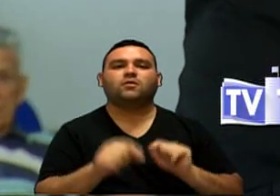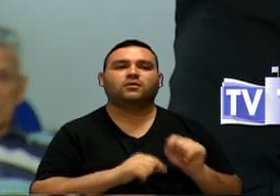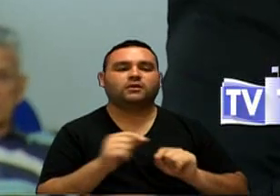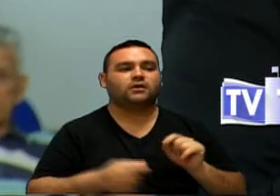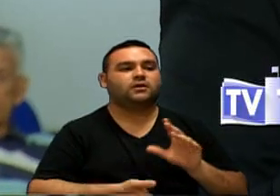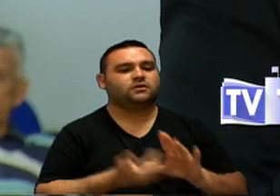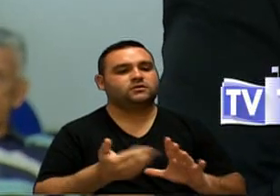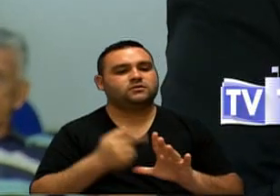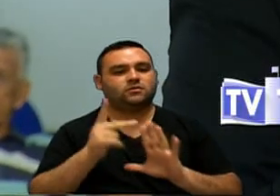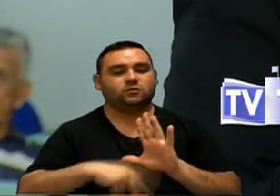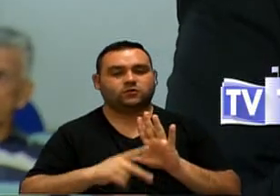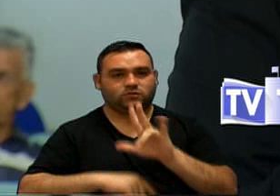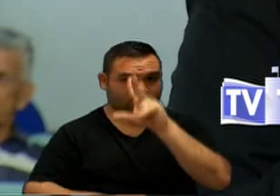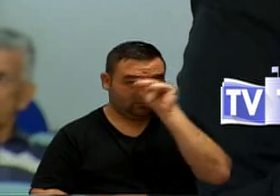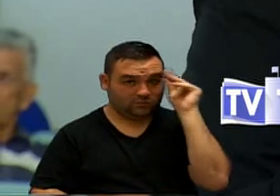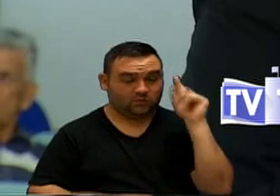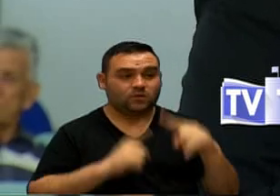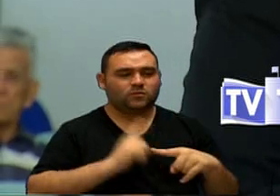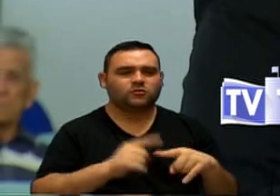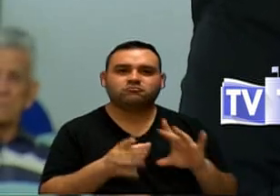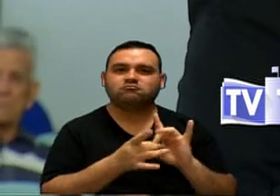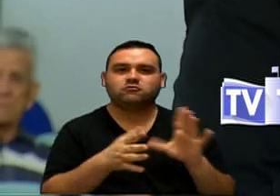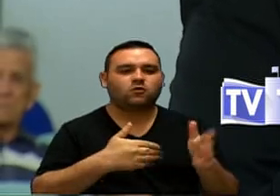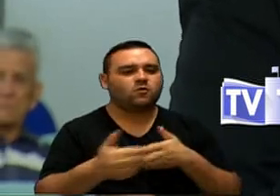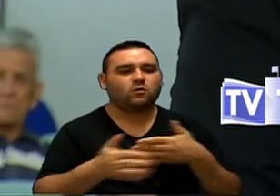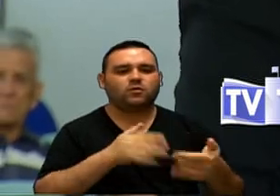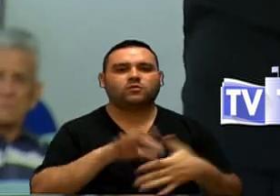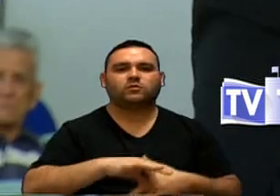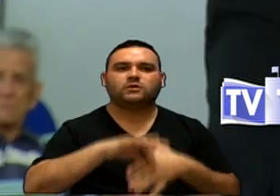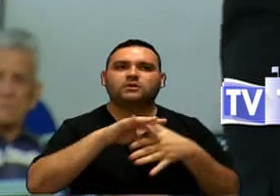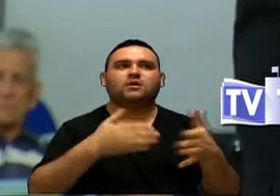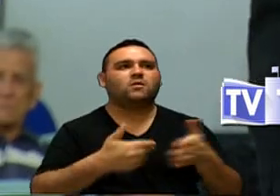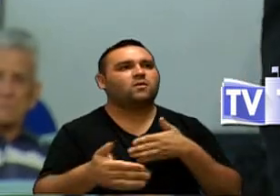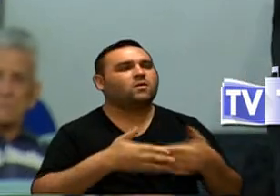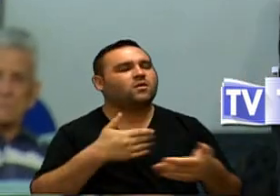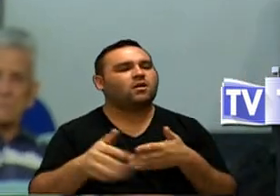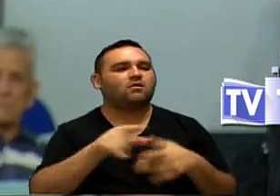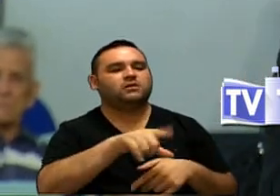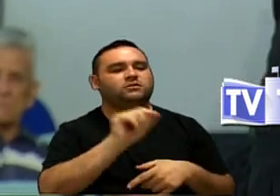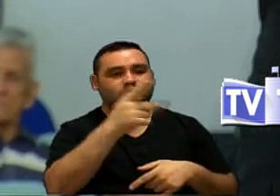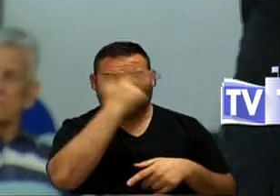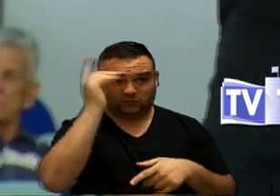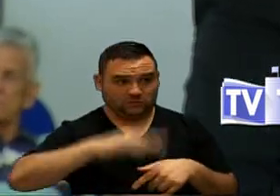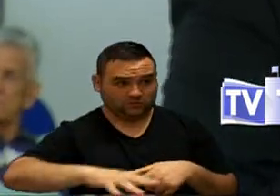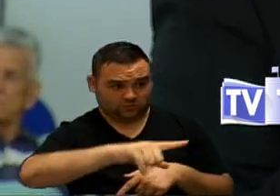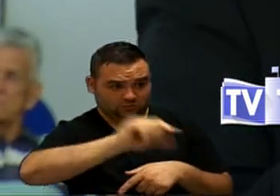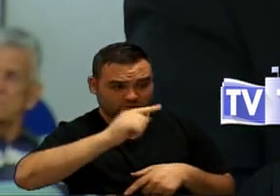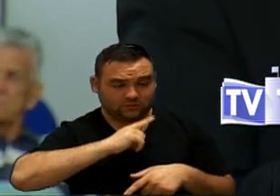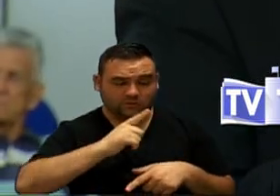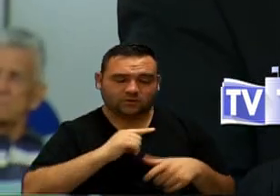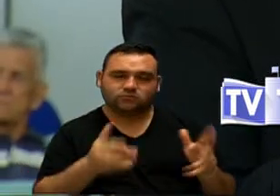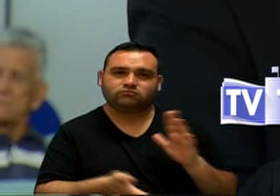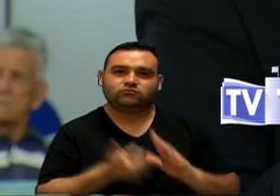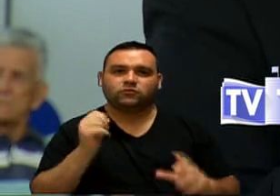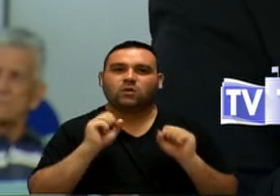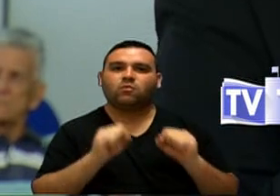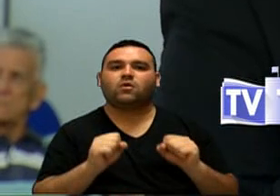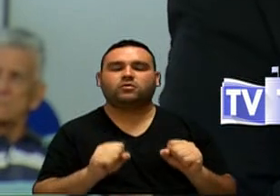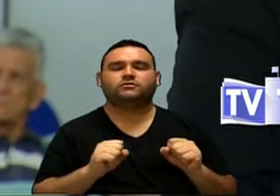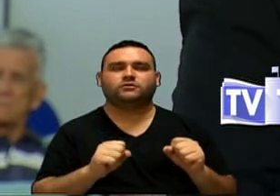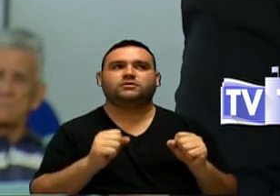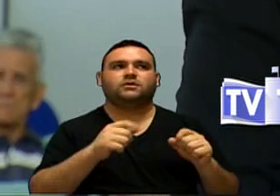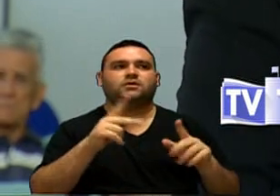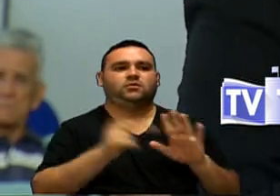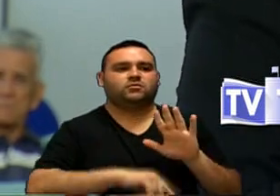retirada de projetos de executivo, onde permite que qualquer líder, qualquer legislador eleito pelo povo possa pedir a retirada